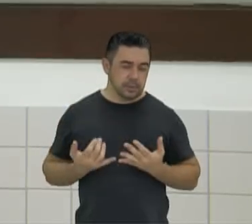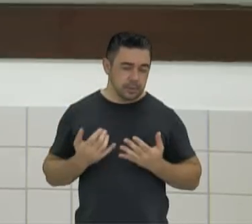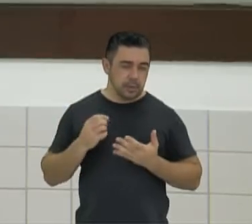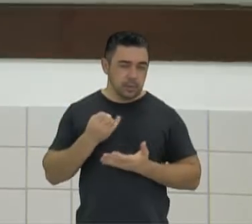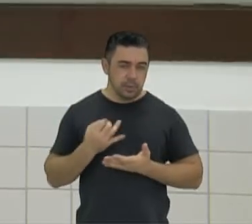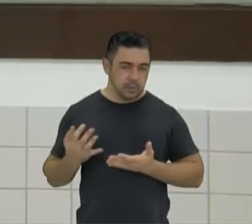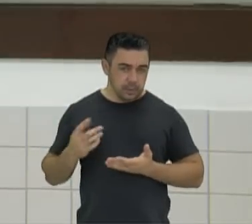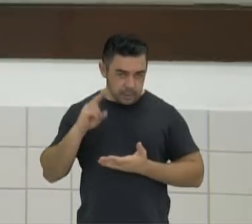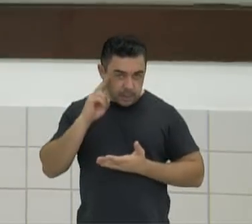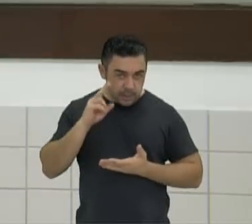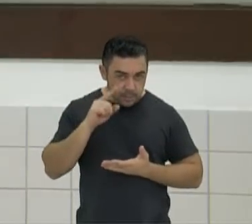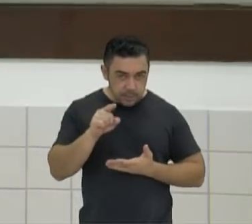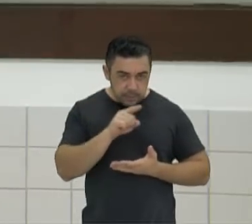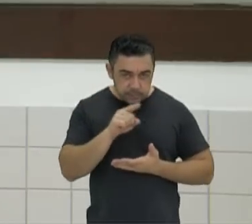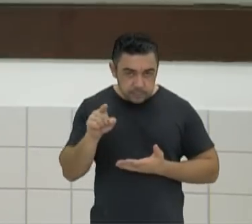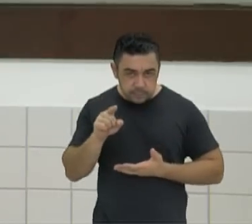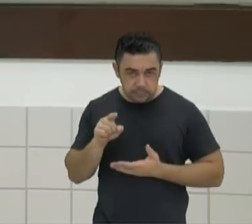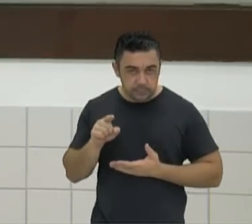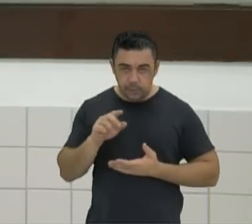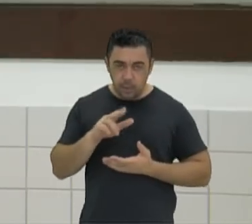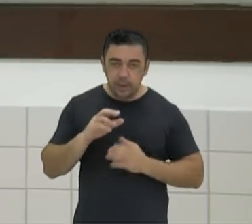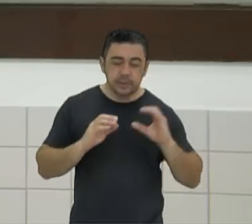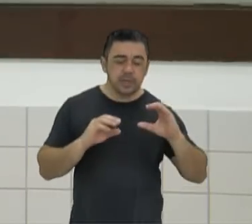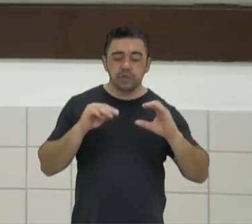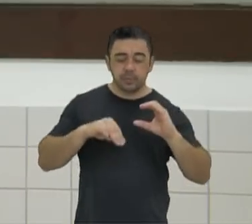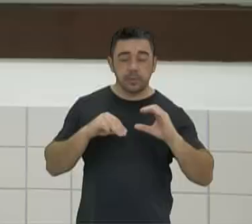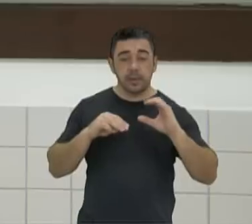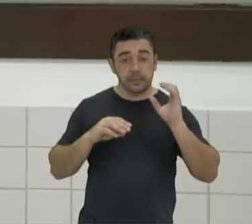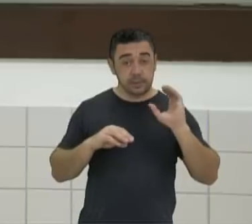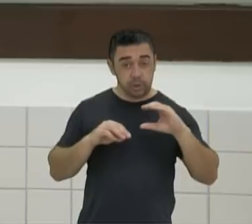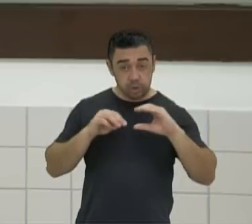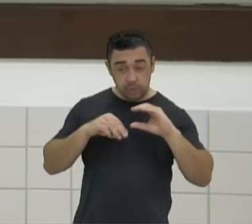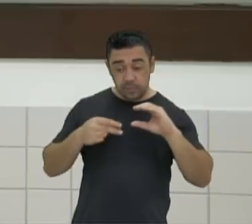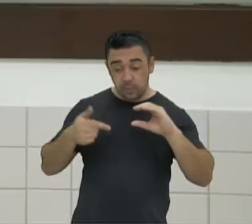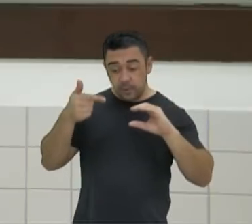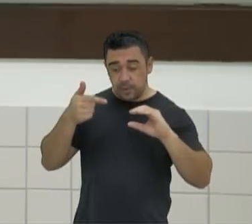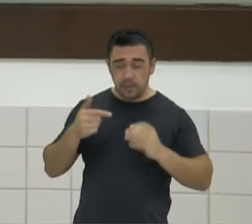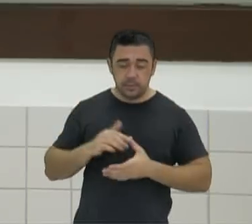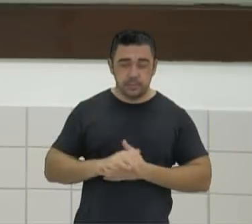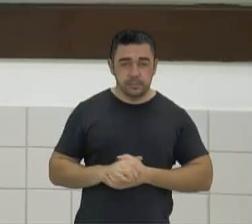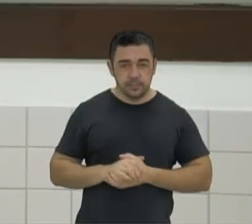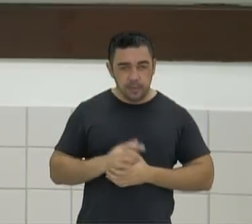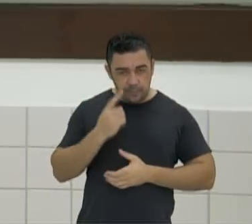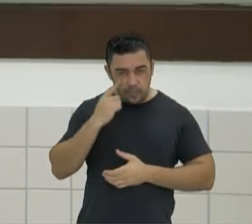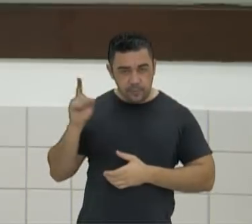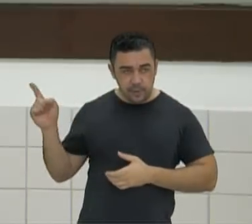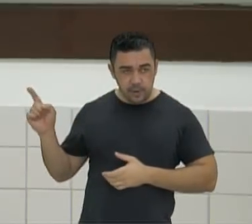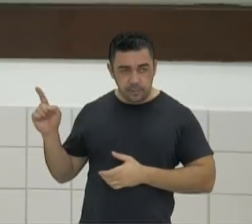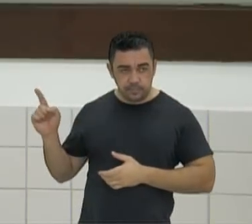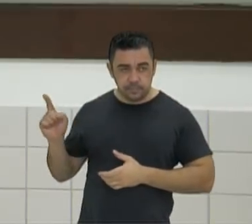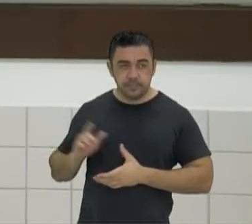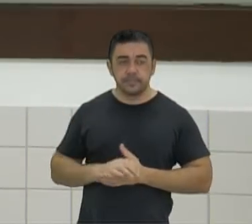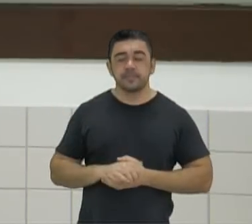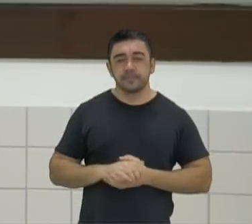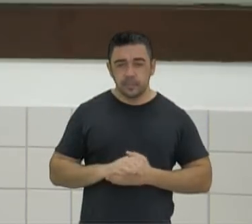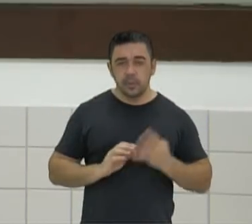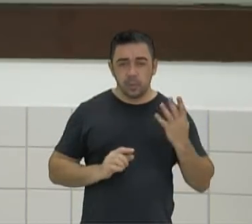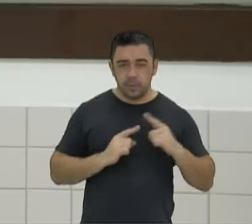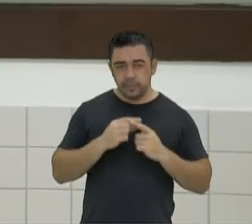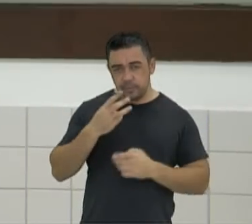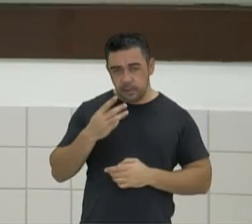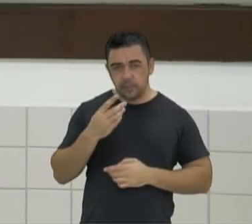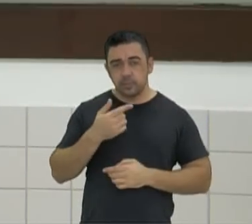disso? Estão lembrados disso? Muito bem. Vamos ver então se a gente chegou nessa conclusão mesmo? Olha lá, 4 vezes